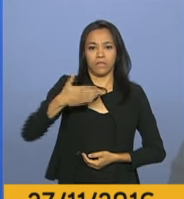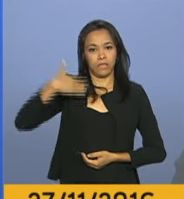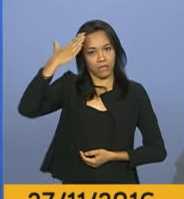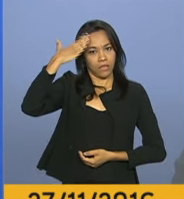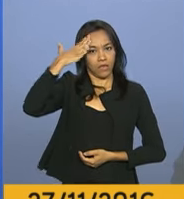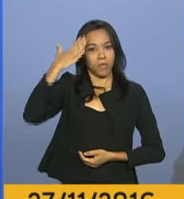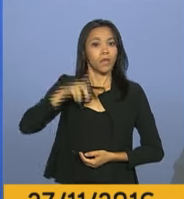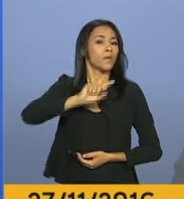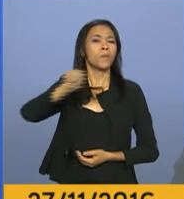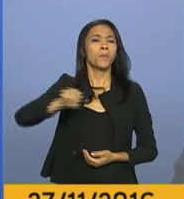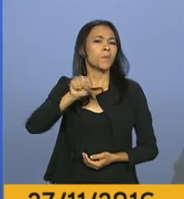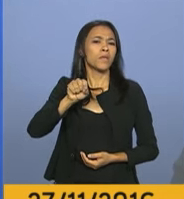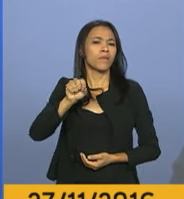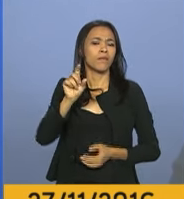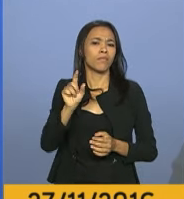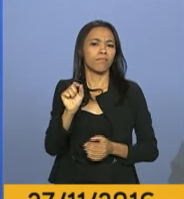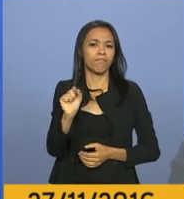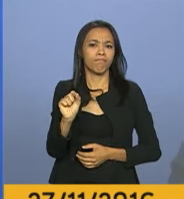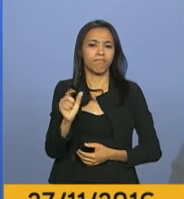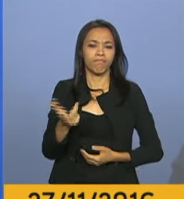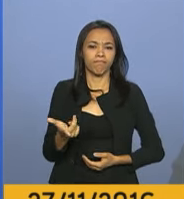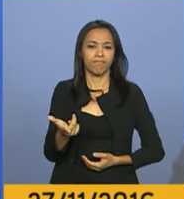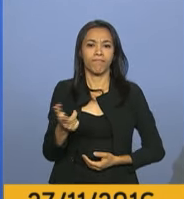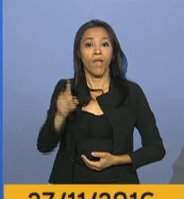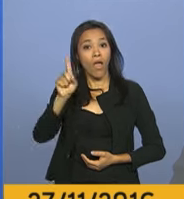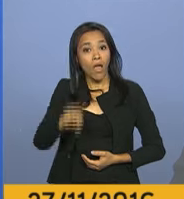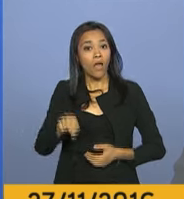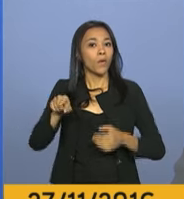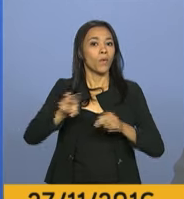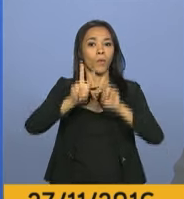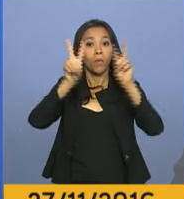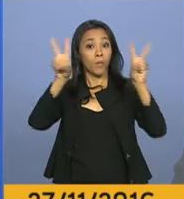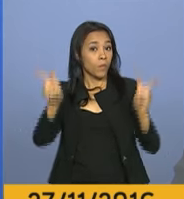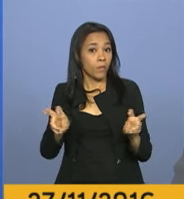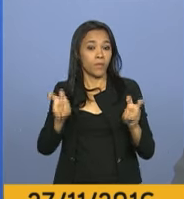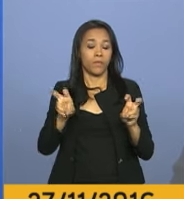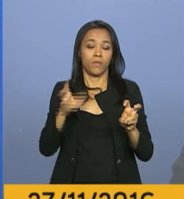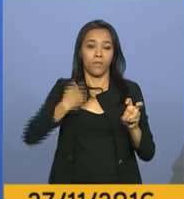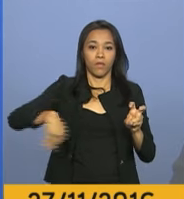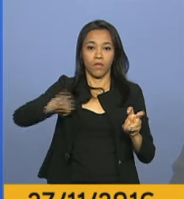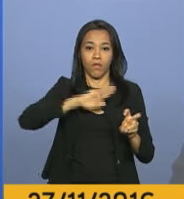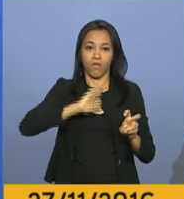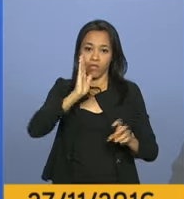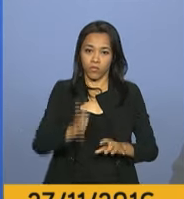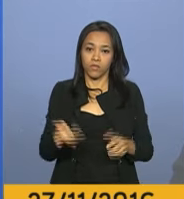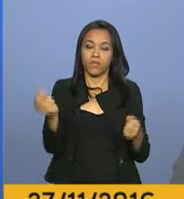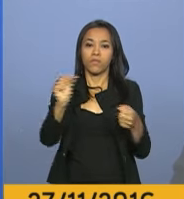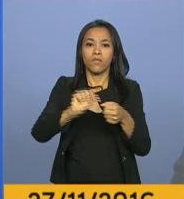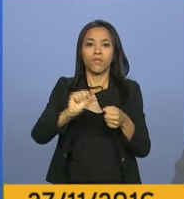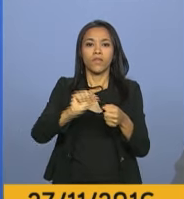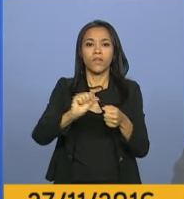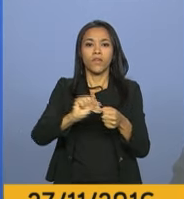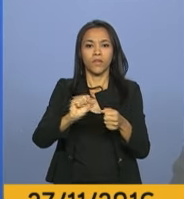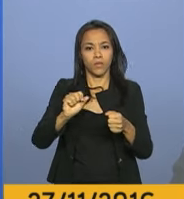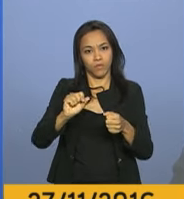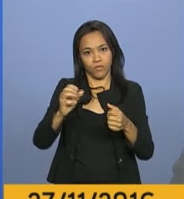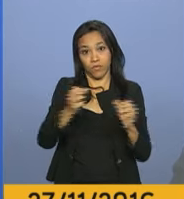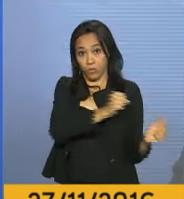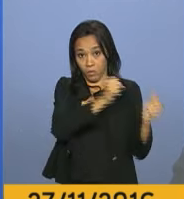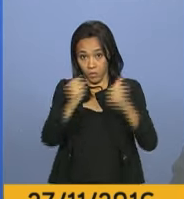que é precisamente a questão de nós termos feito o